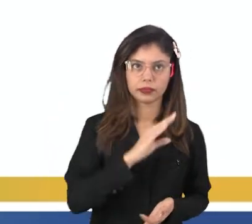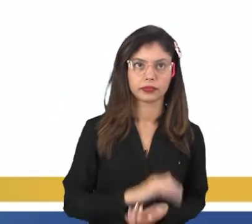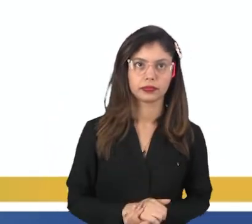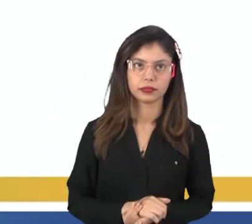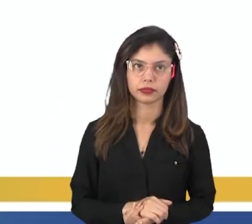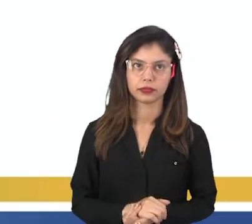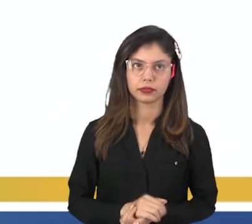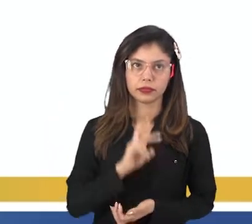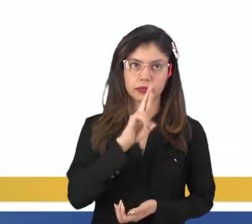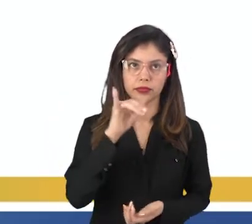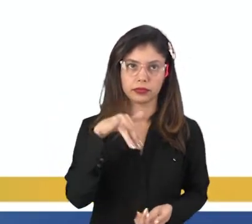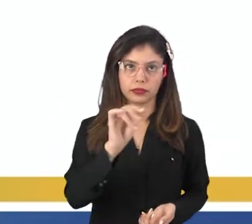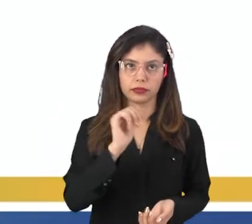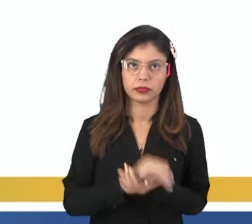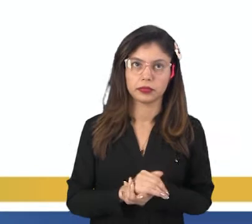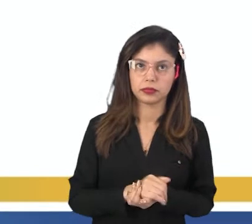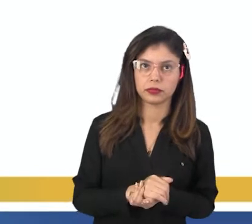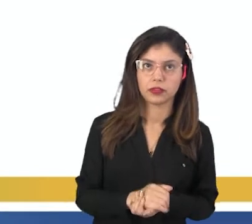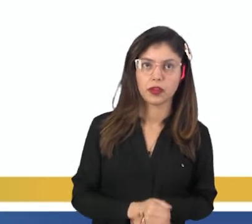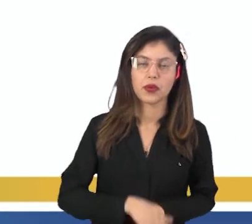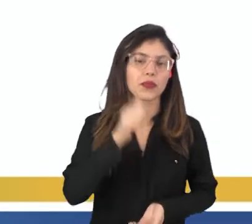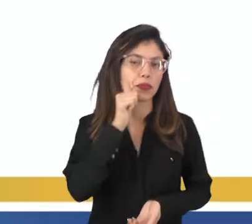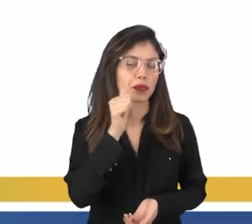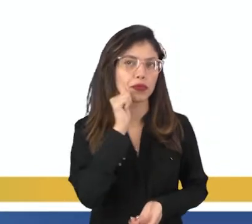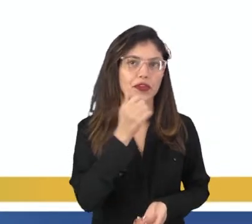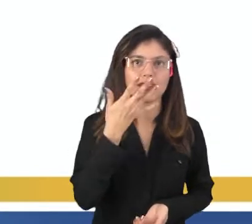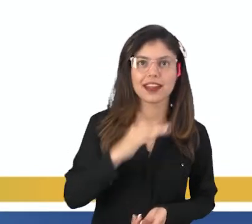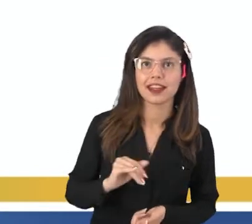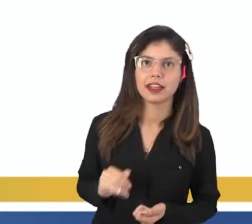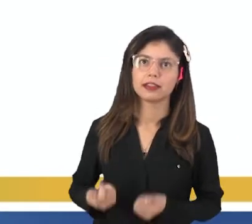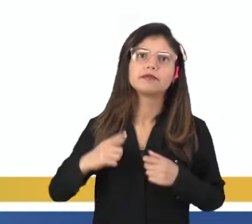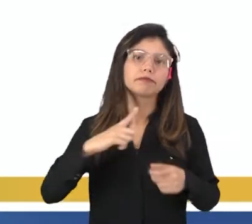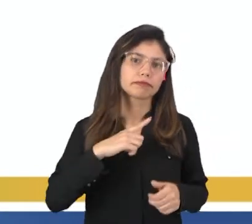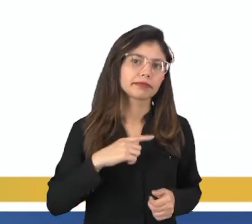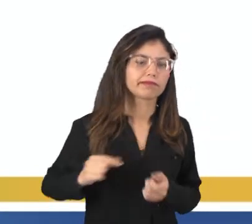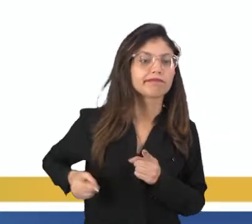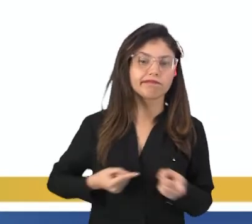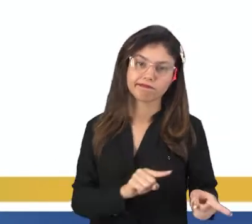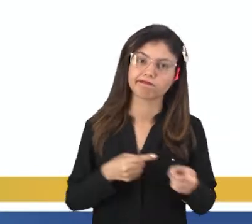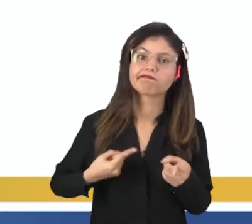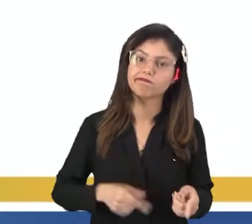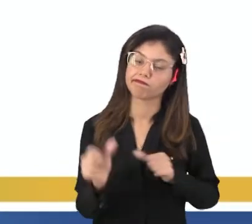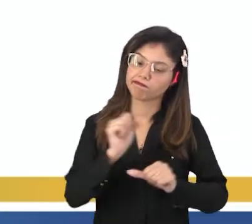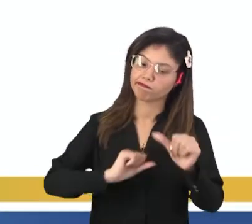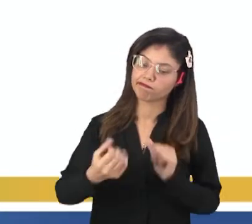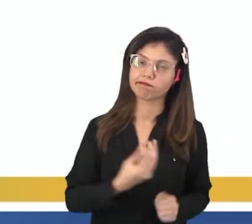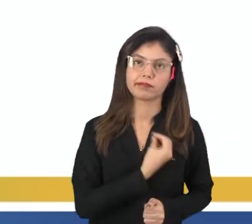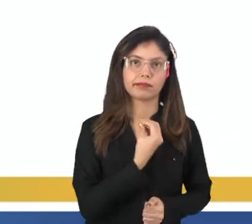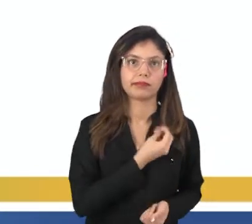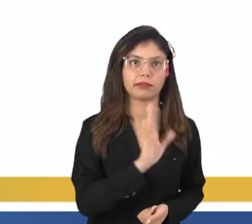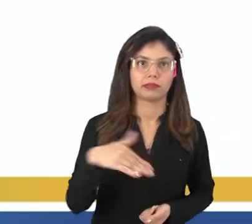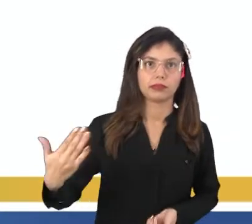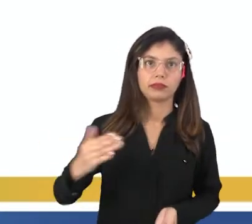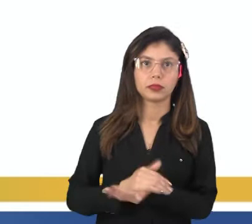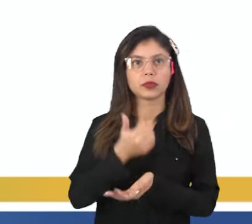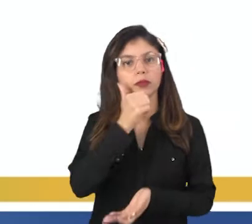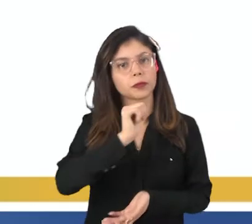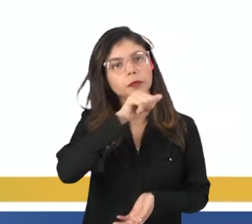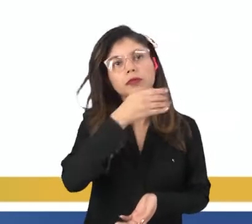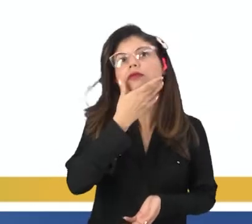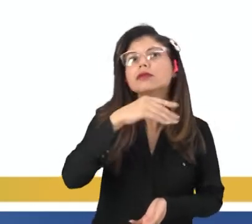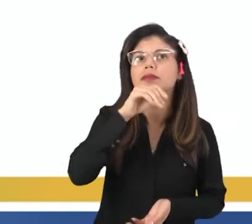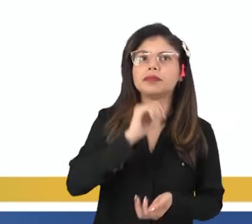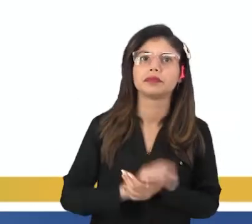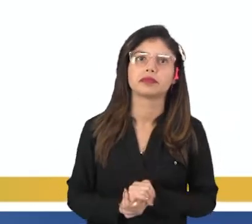sinopse Riley é uma garota divertida que deve enfrentar mudanças importantes em sua vida quando seus pais